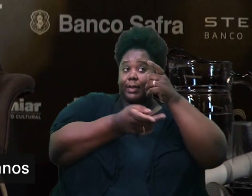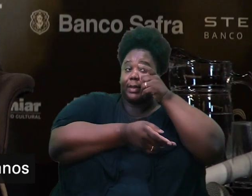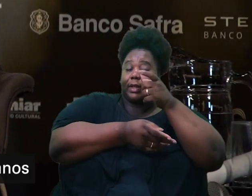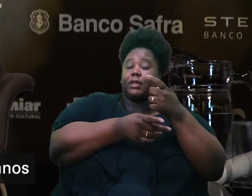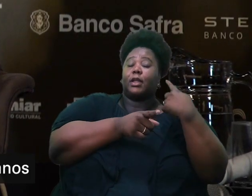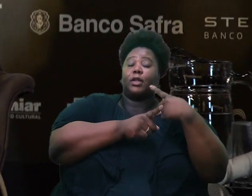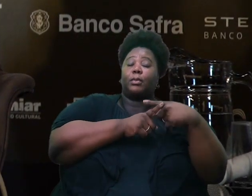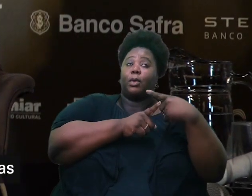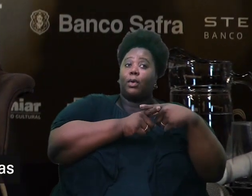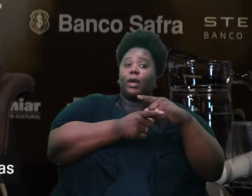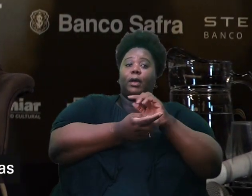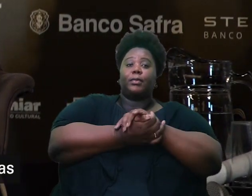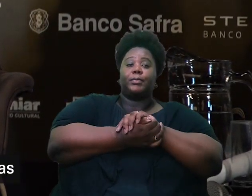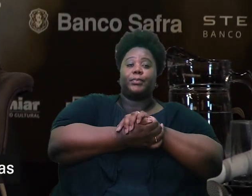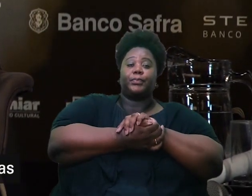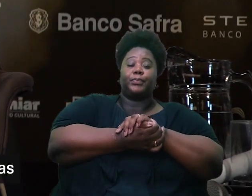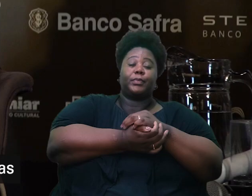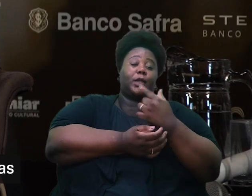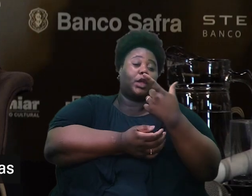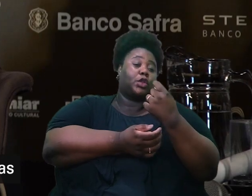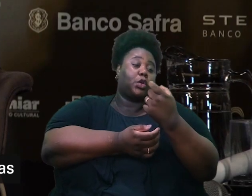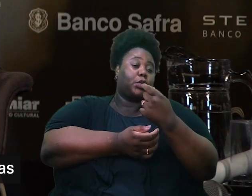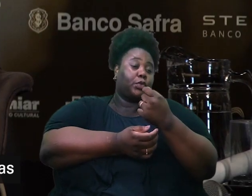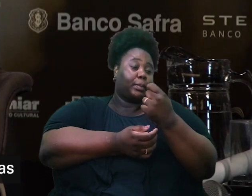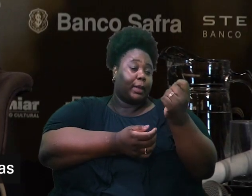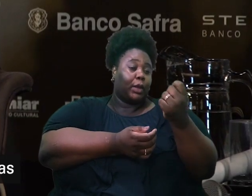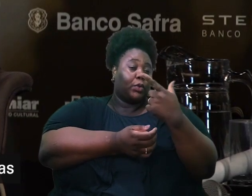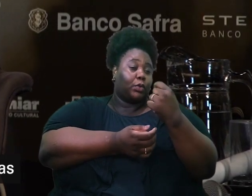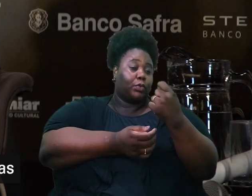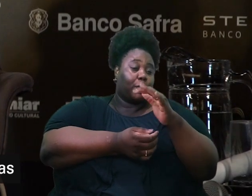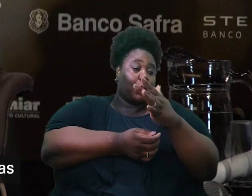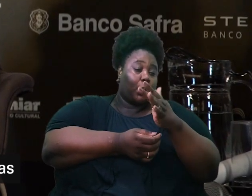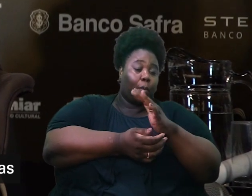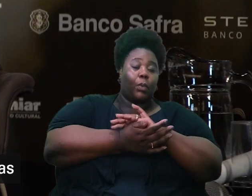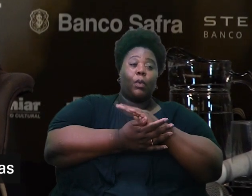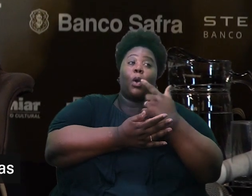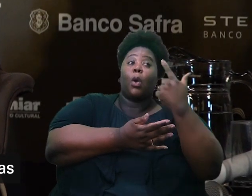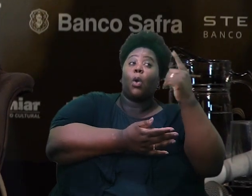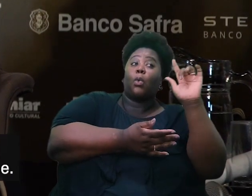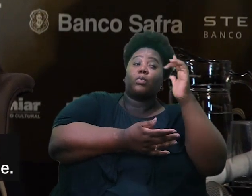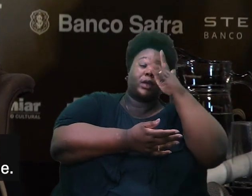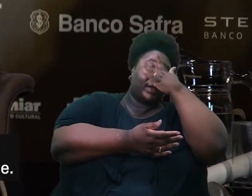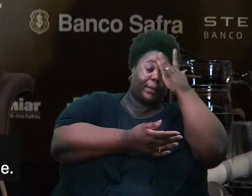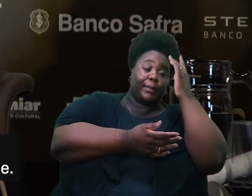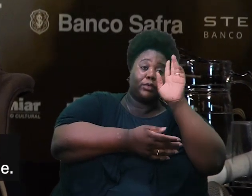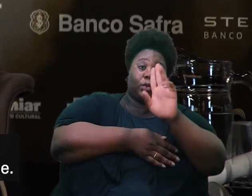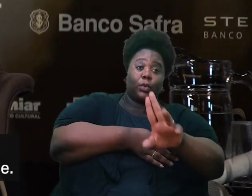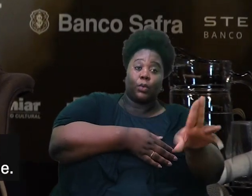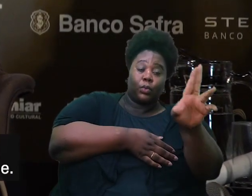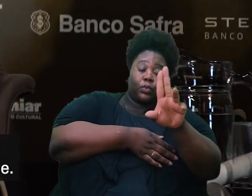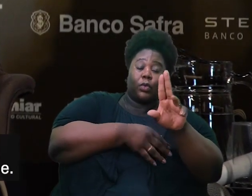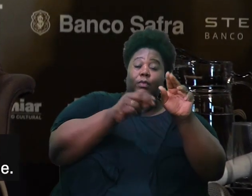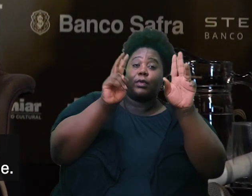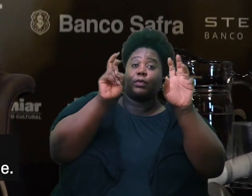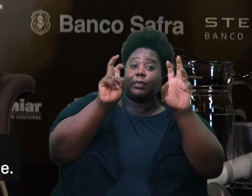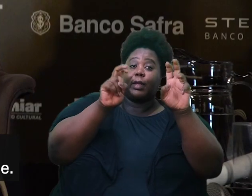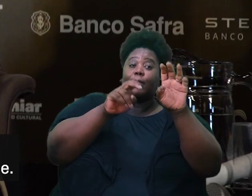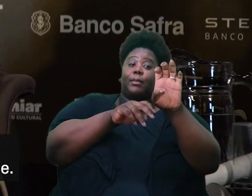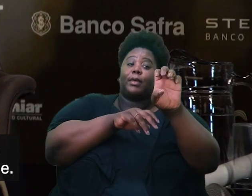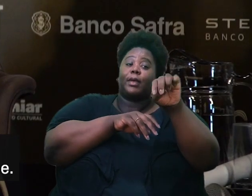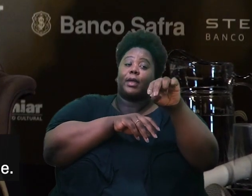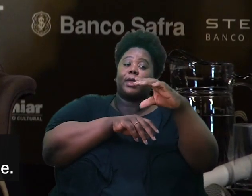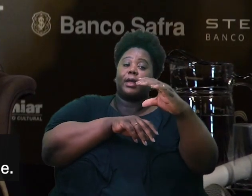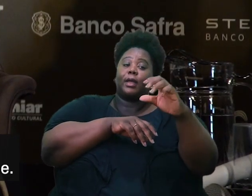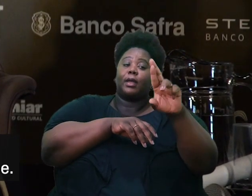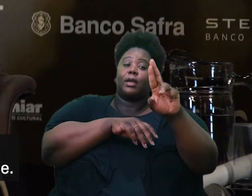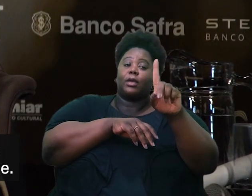porque nos anos 2000 e poucos, outras pessoas utilizaram o termo encruzilhada e muitas